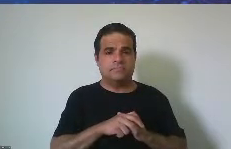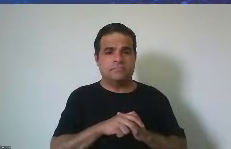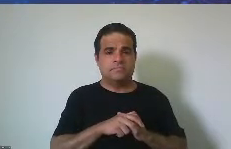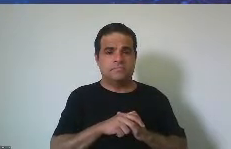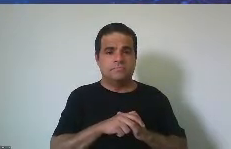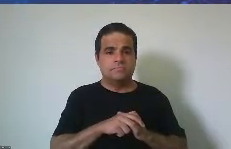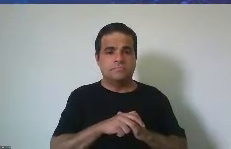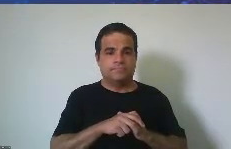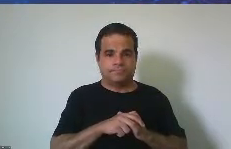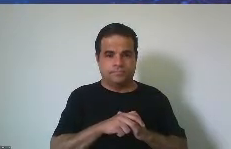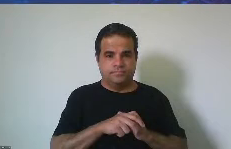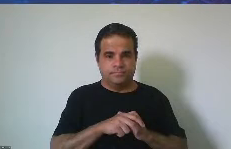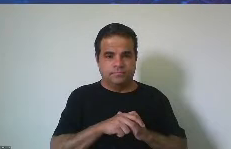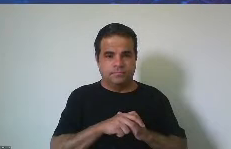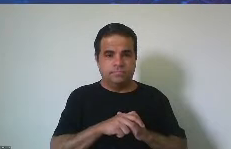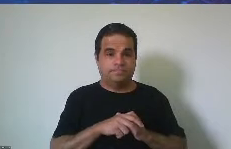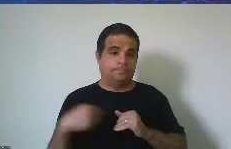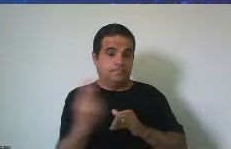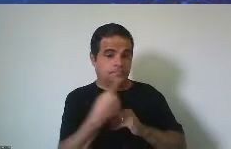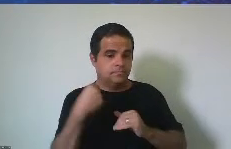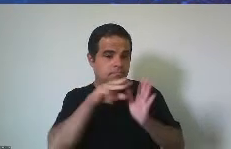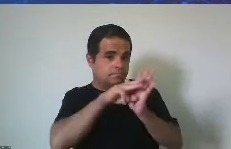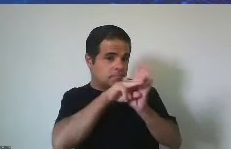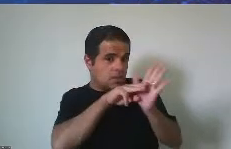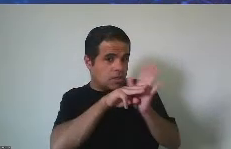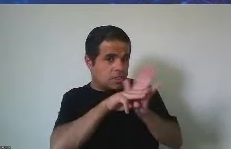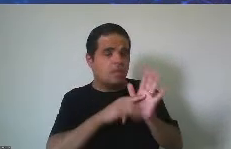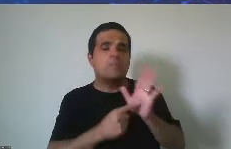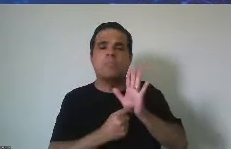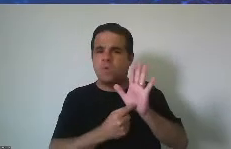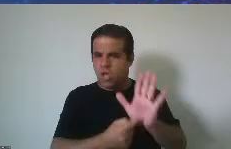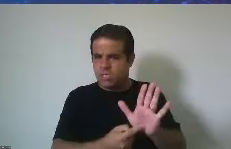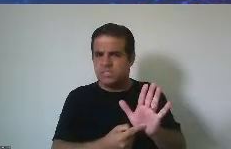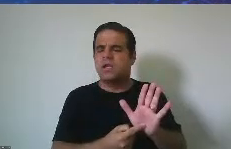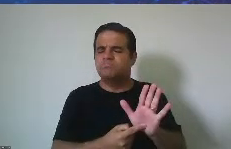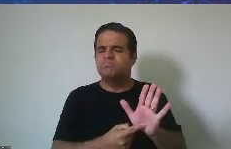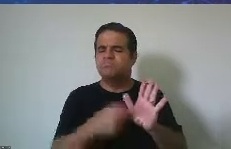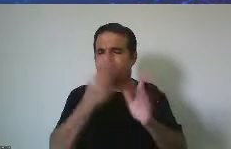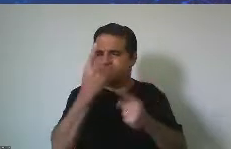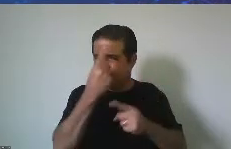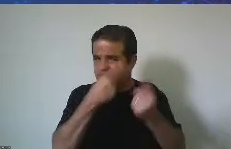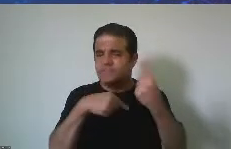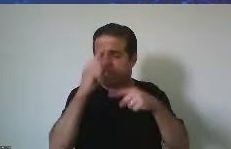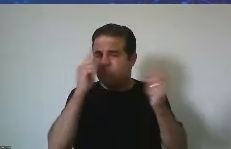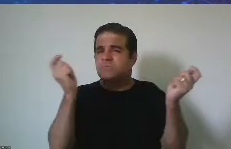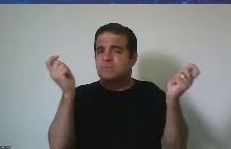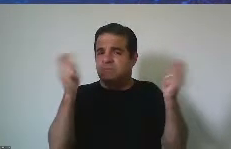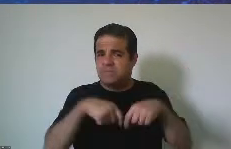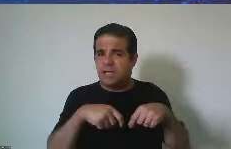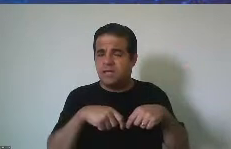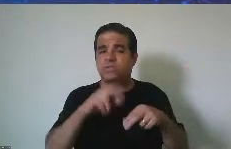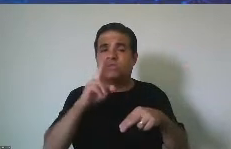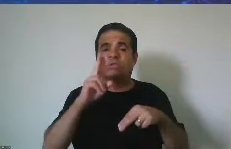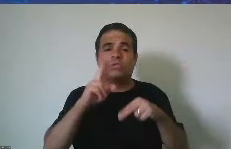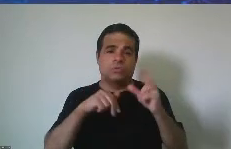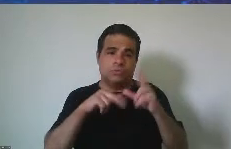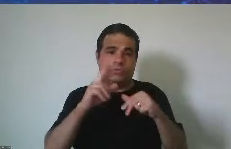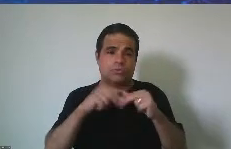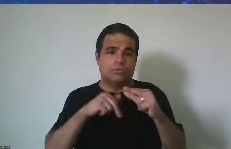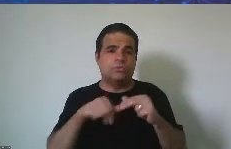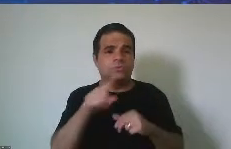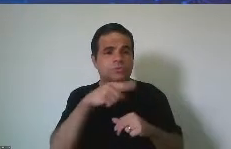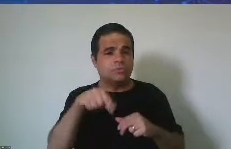não chametologia mostra que tem sucesso funciona em junho como vocês sabem